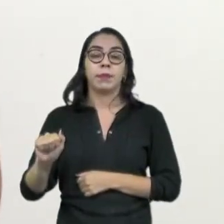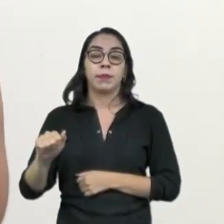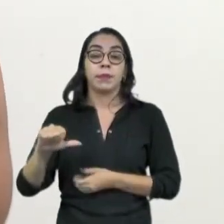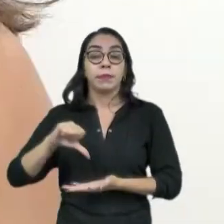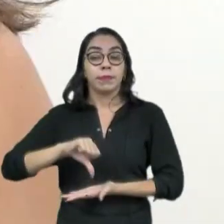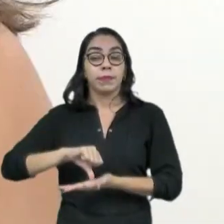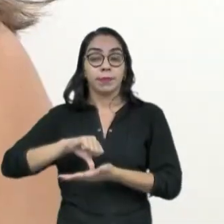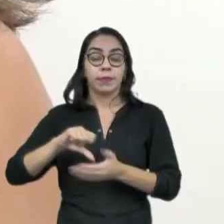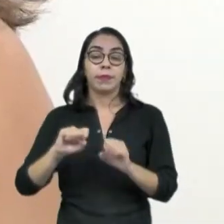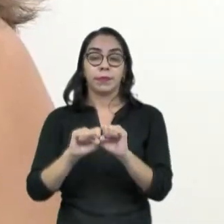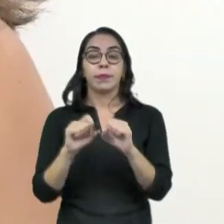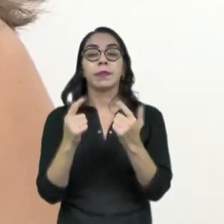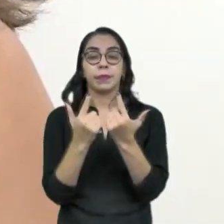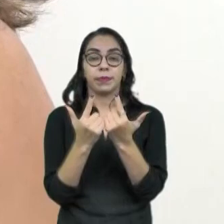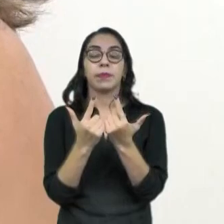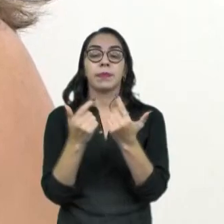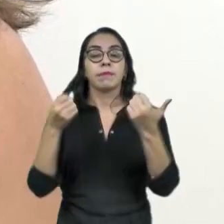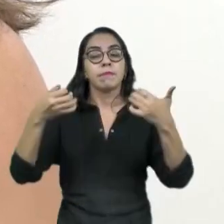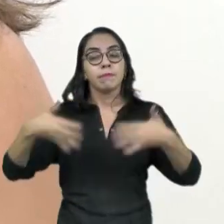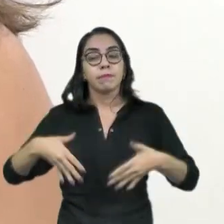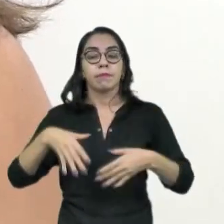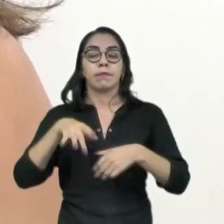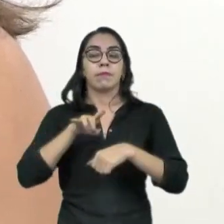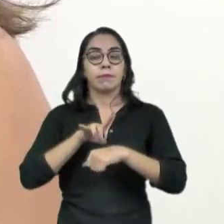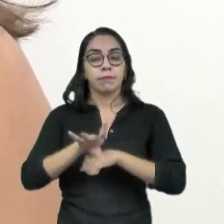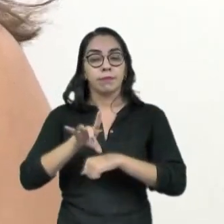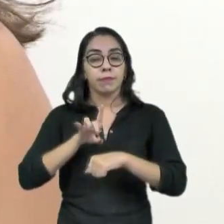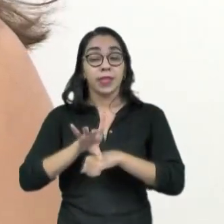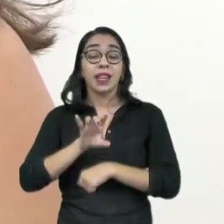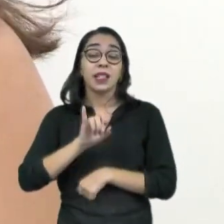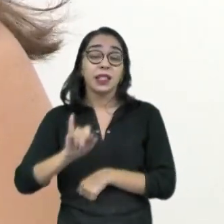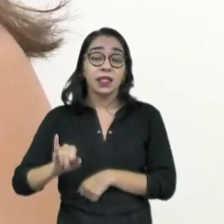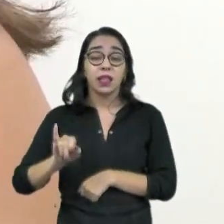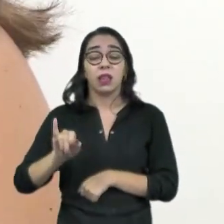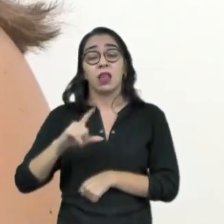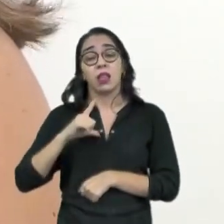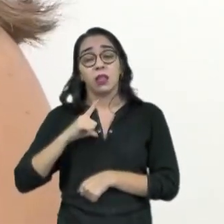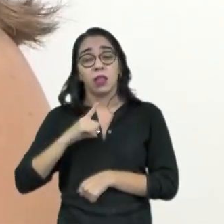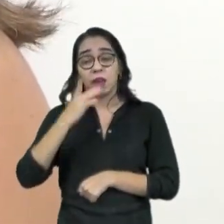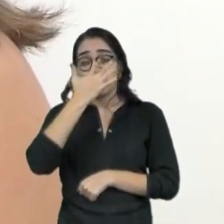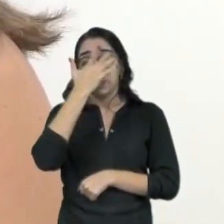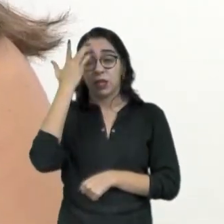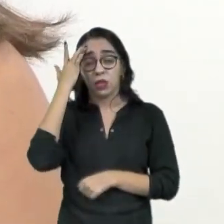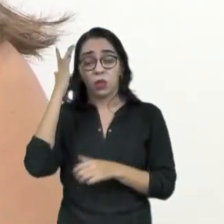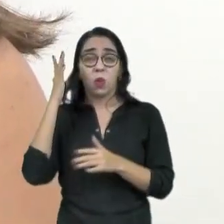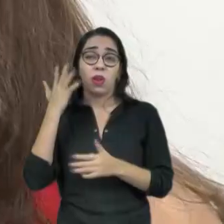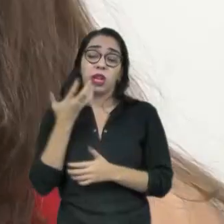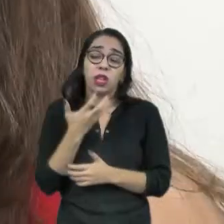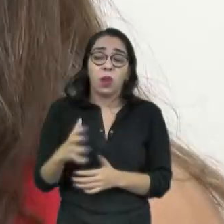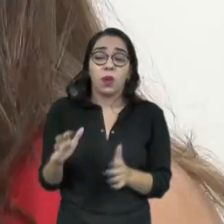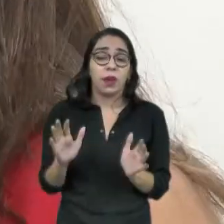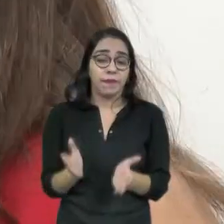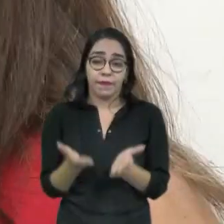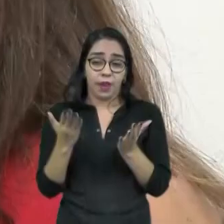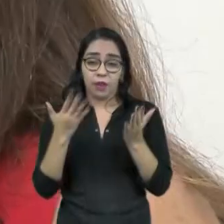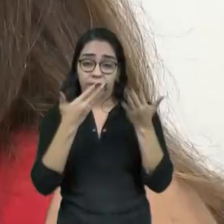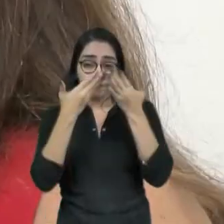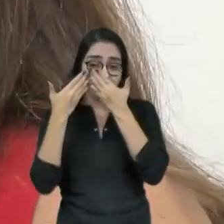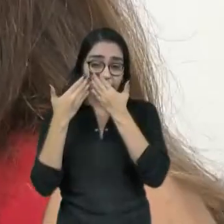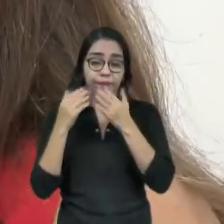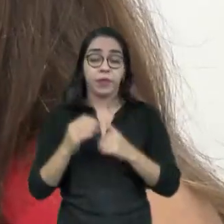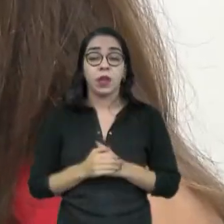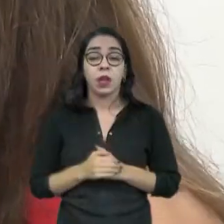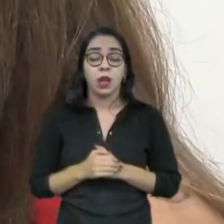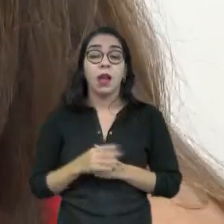Assembleia faz recomendações para quem convive com pessoas não muito receptivas às festas de fim de ano ela também dá orientações